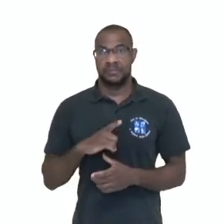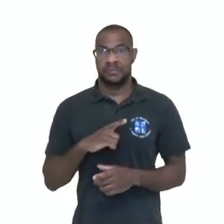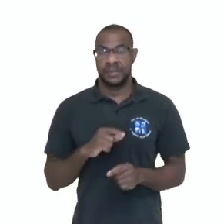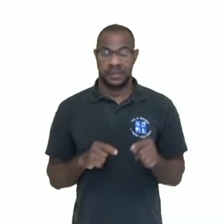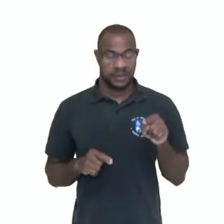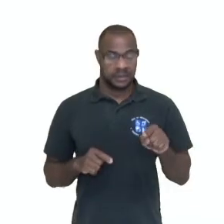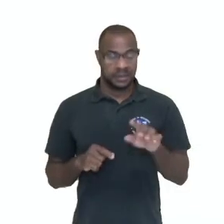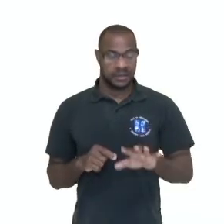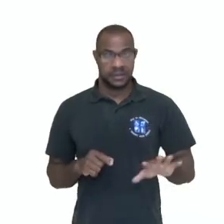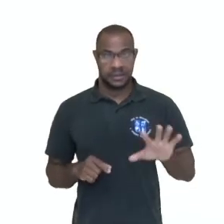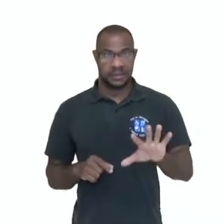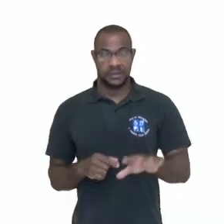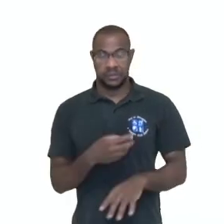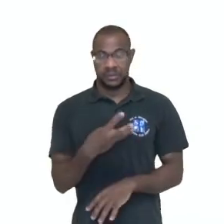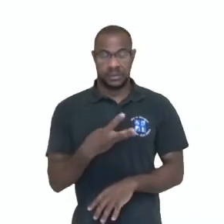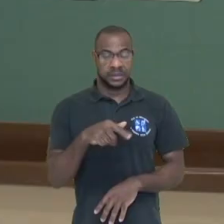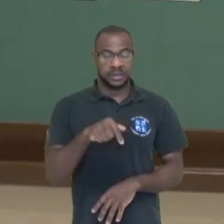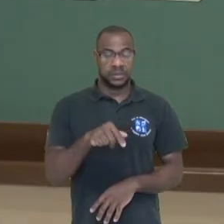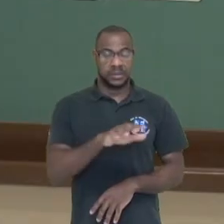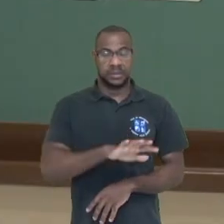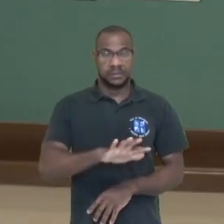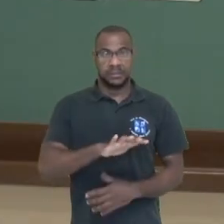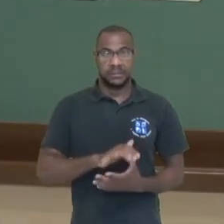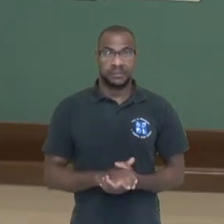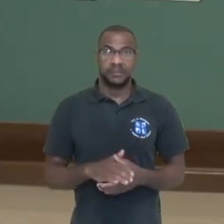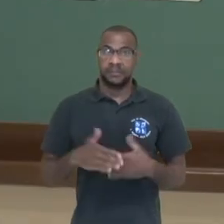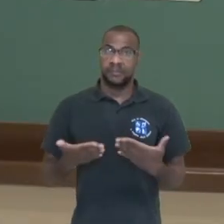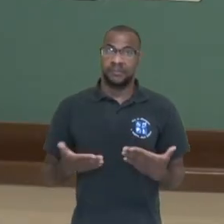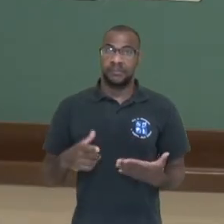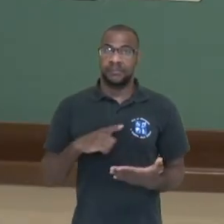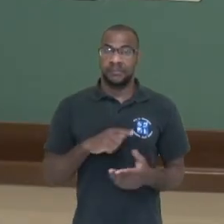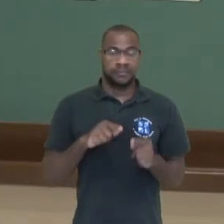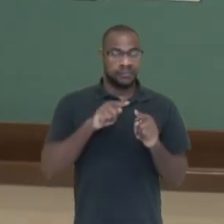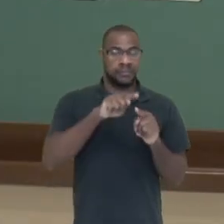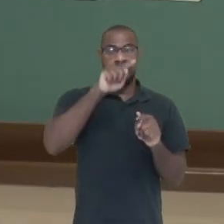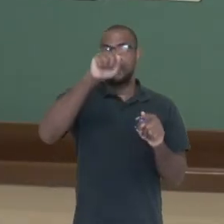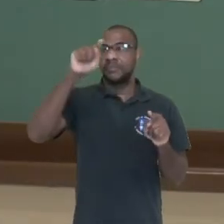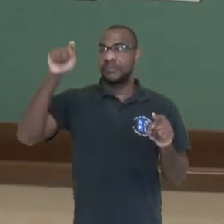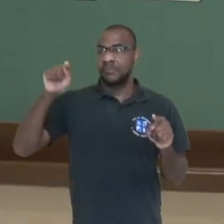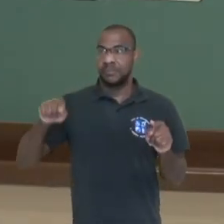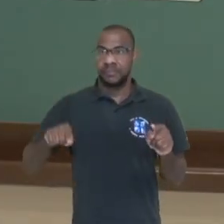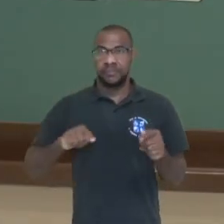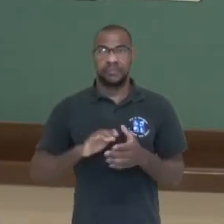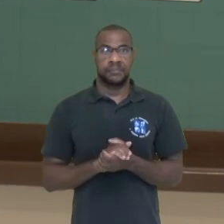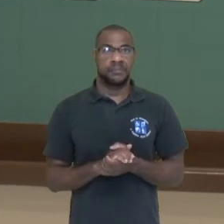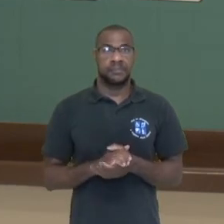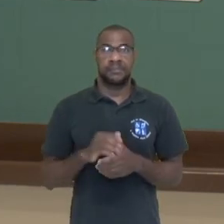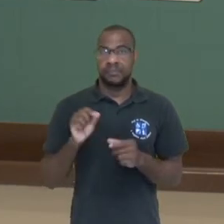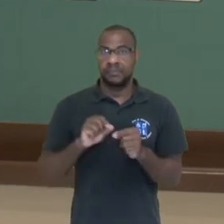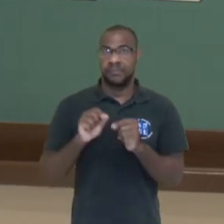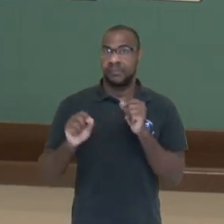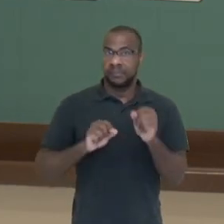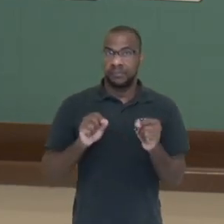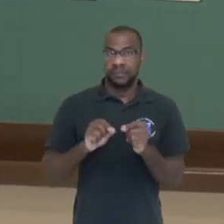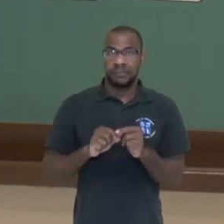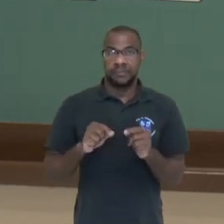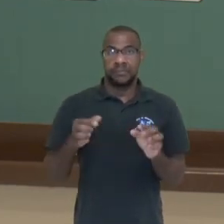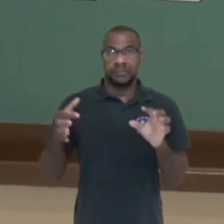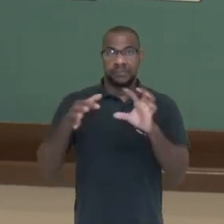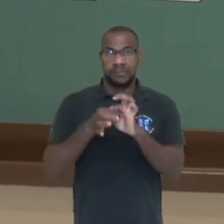ó, bem lindamente no terceiro quadrante. Então eu tenho um ponto em cada quadrante. Aí o que a gente faz?